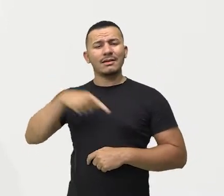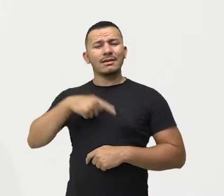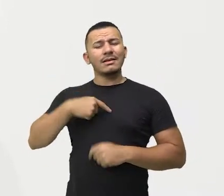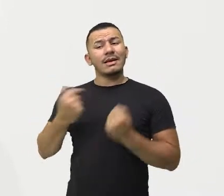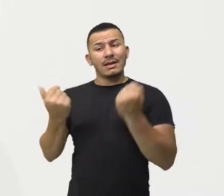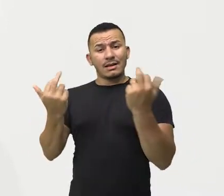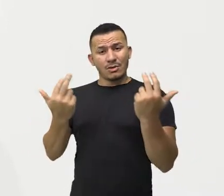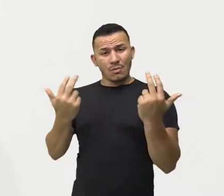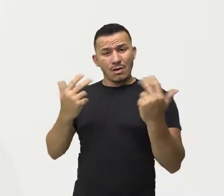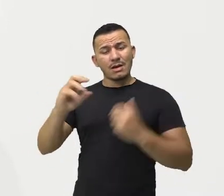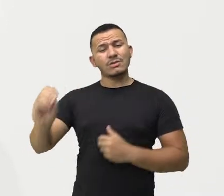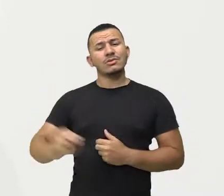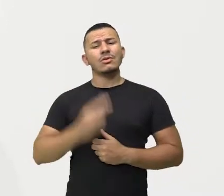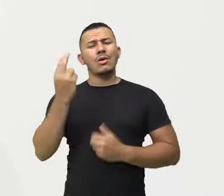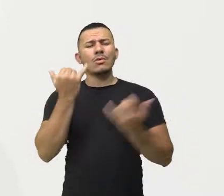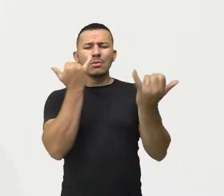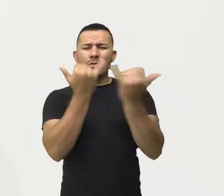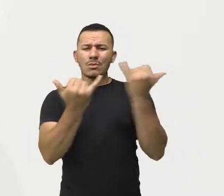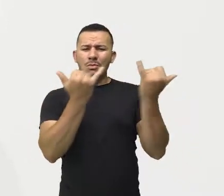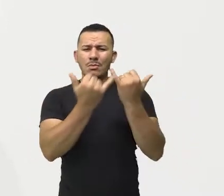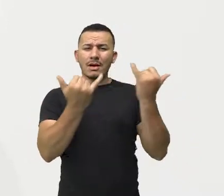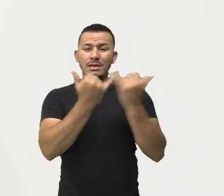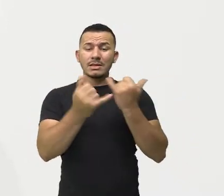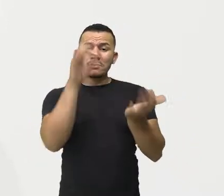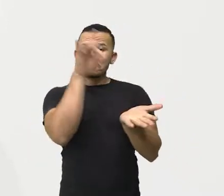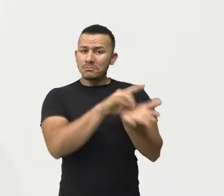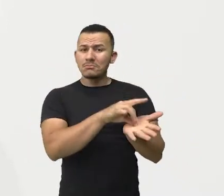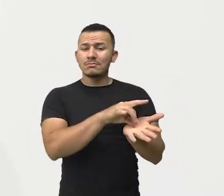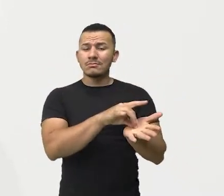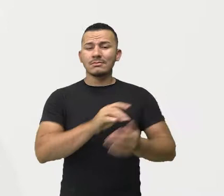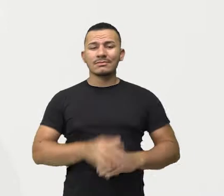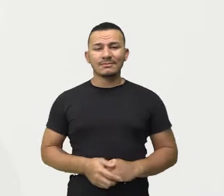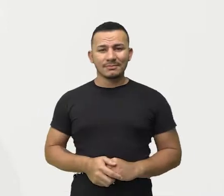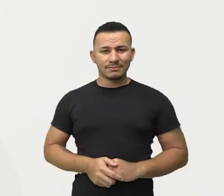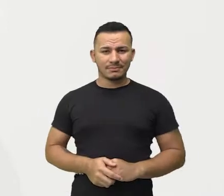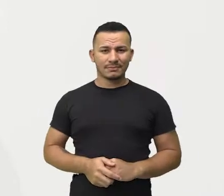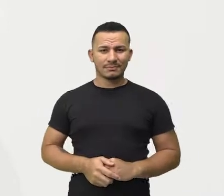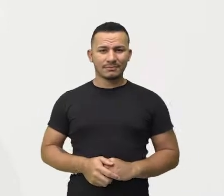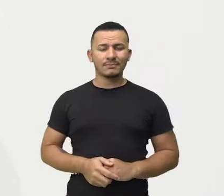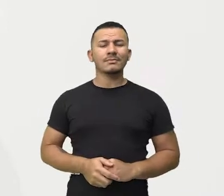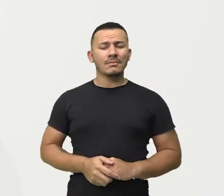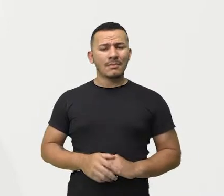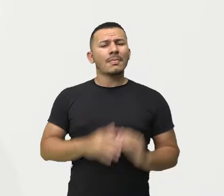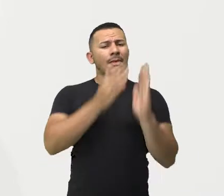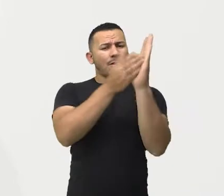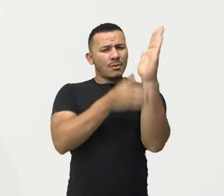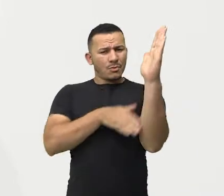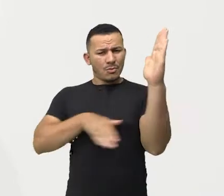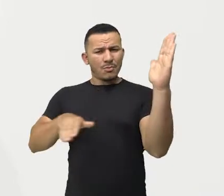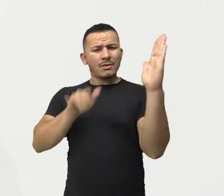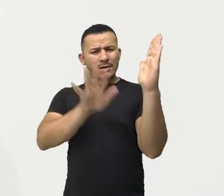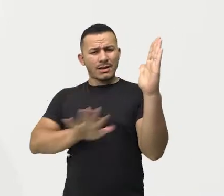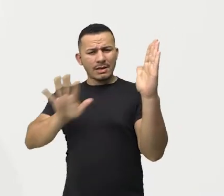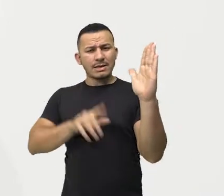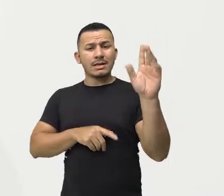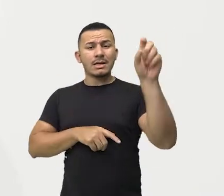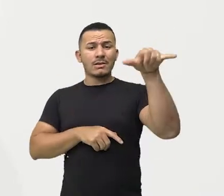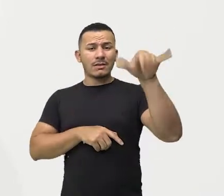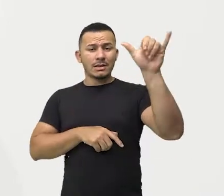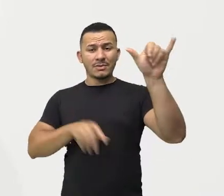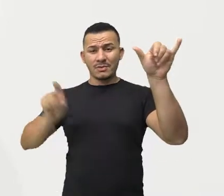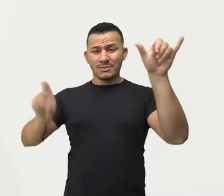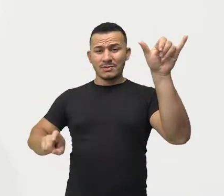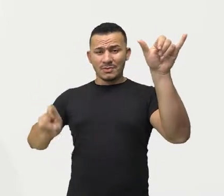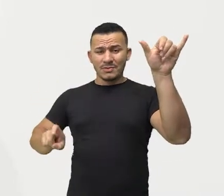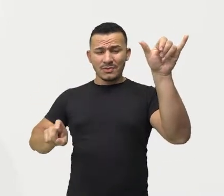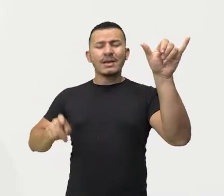figuras iguais ou semelhantes às originais. O plano cartesiano, portanto, vai ser